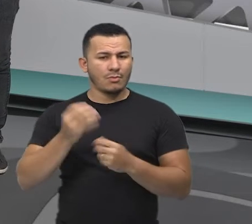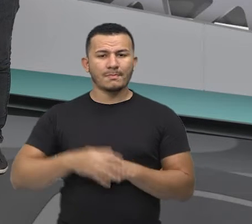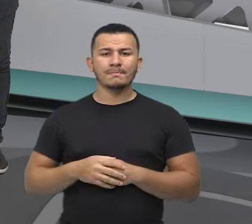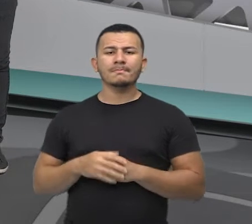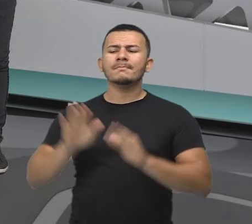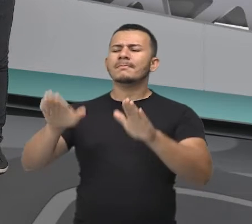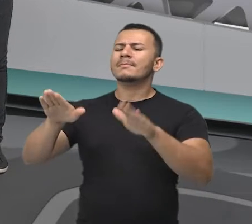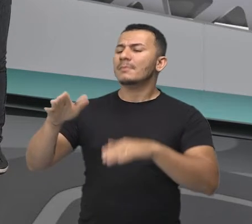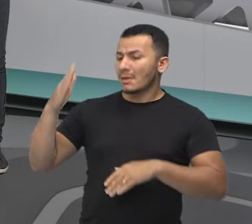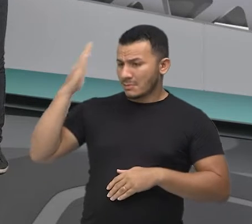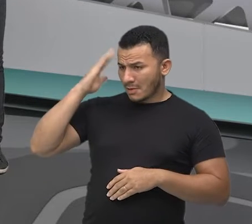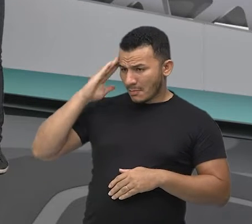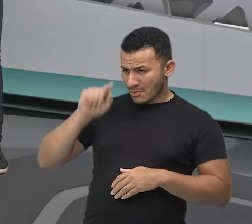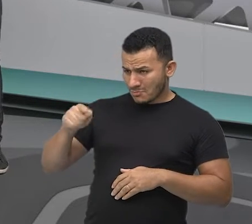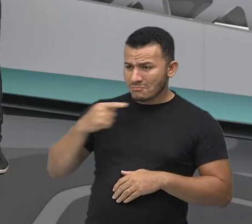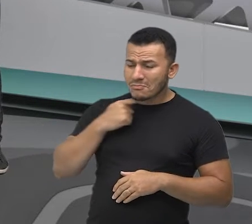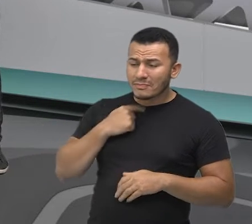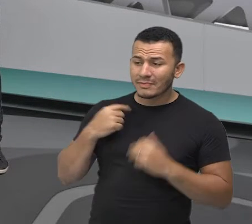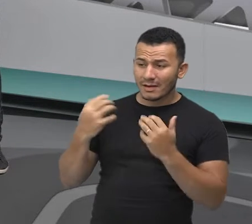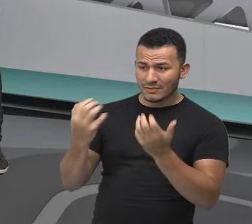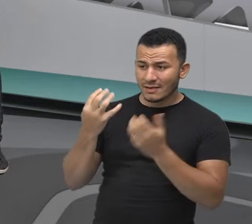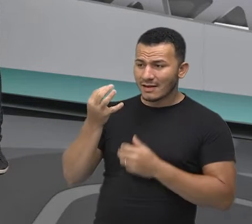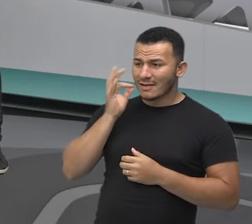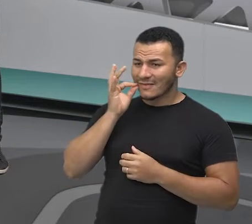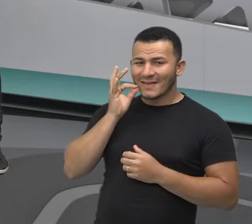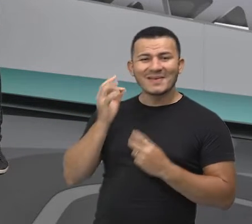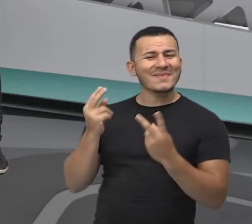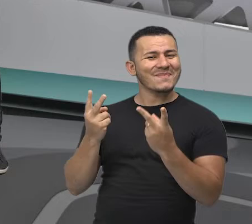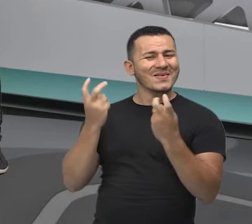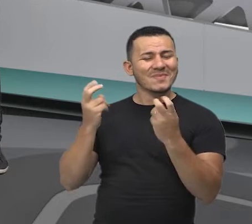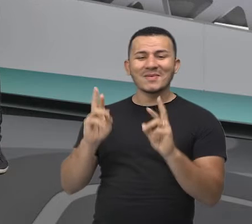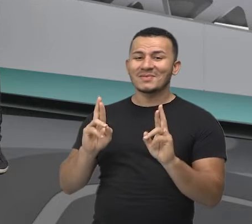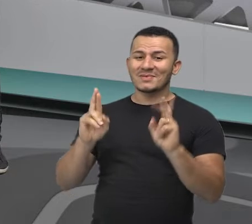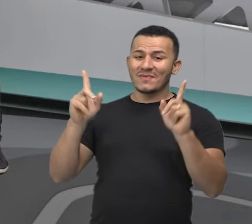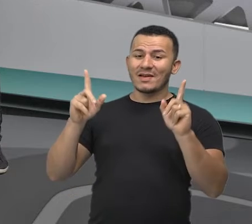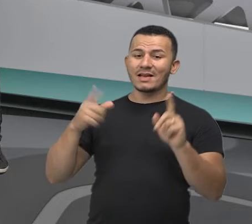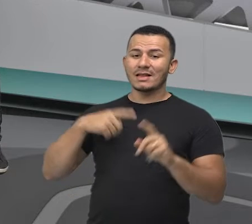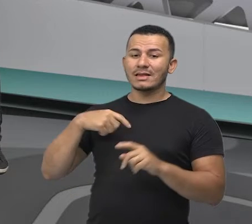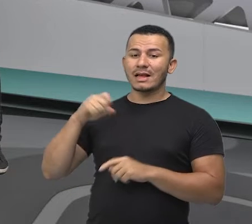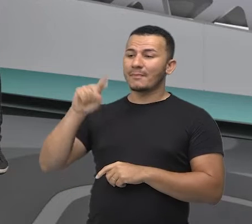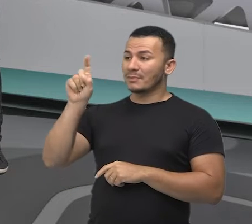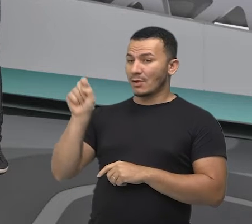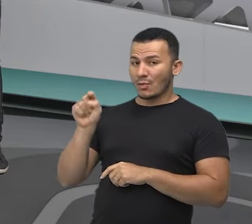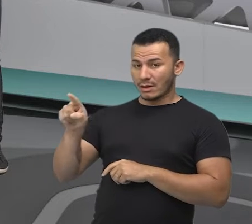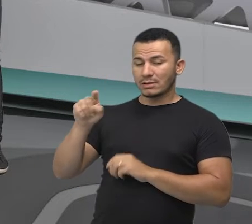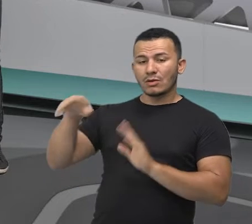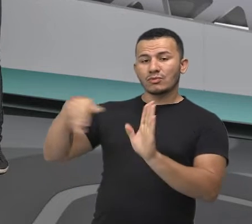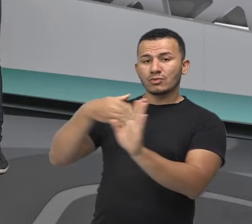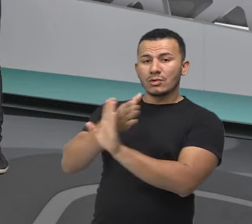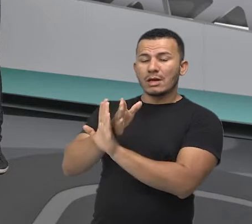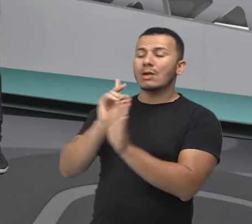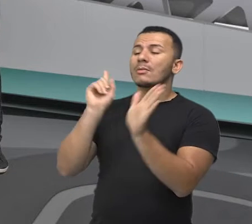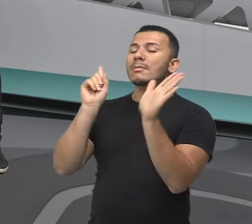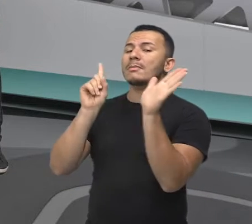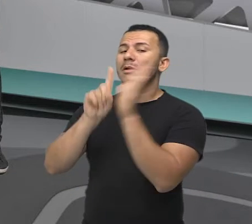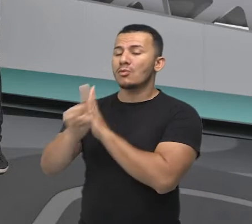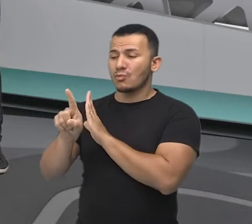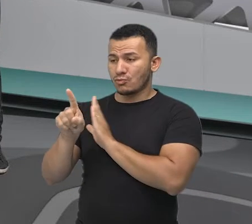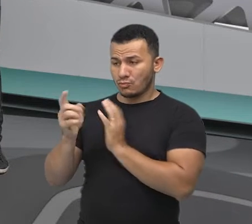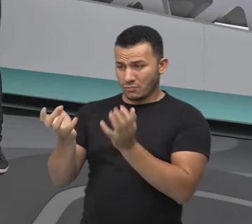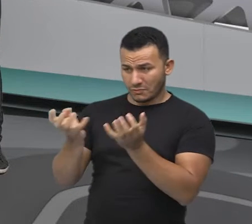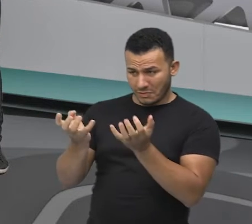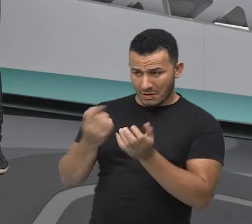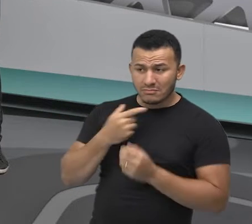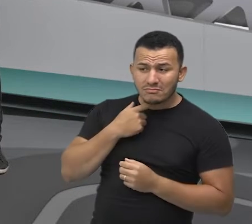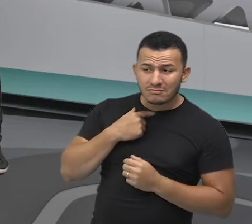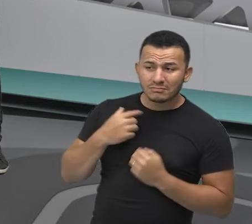Observem, gostaria de saber se deseja um café. Observem que aí eu tenho uma interrogação indireta, eu pergunto para a